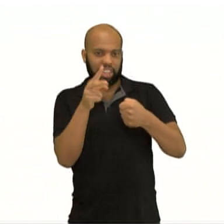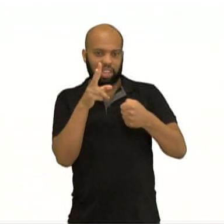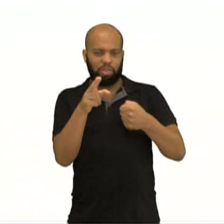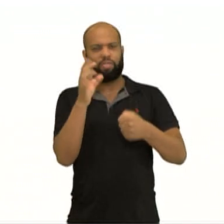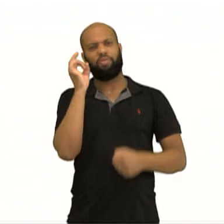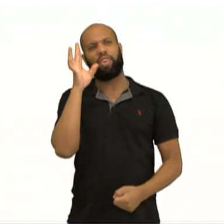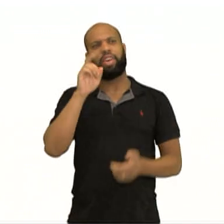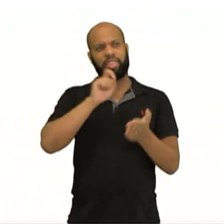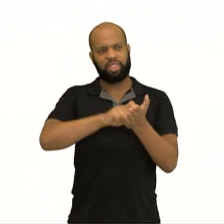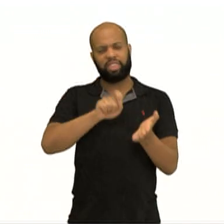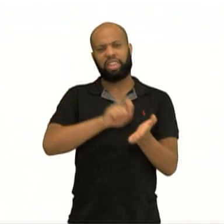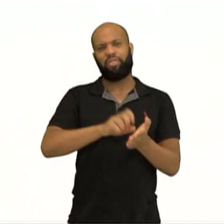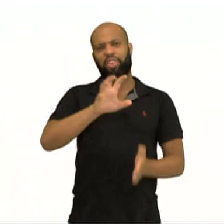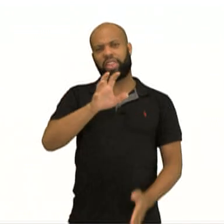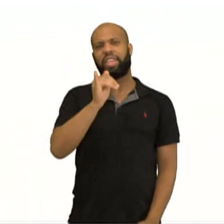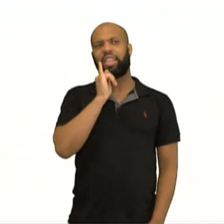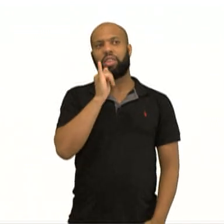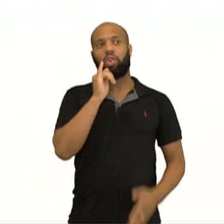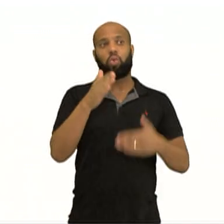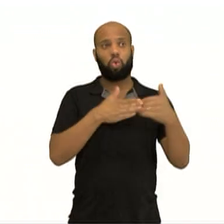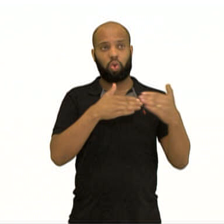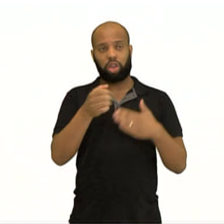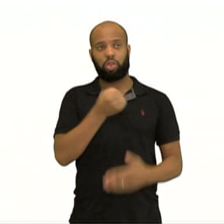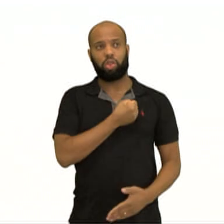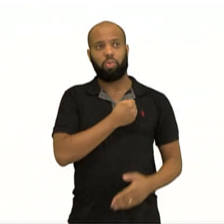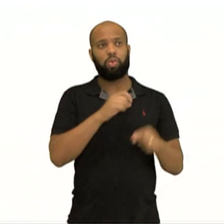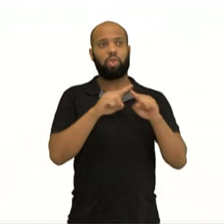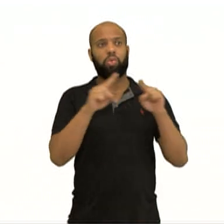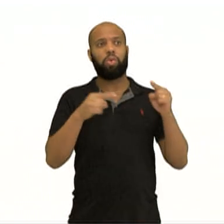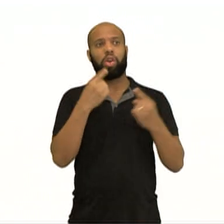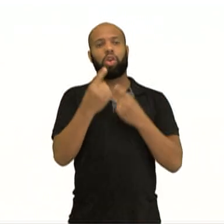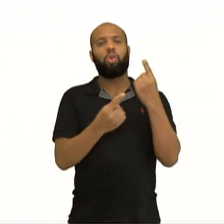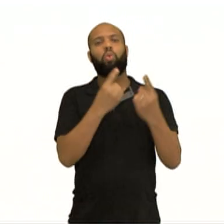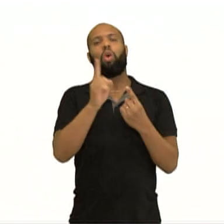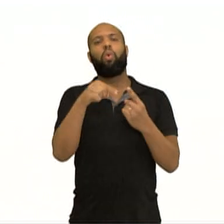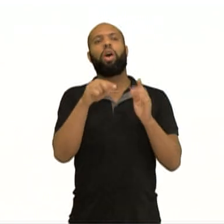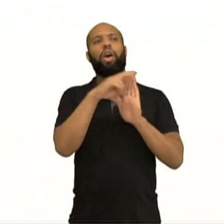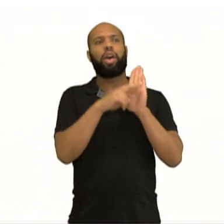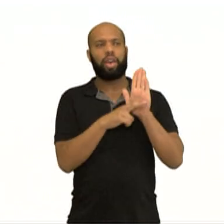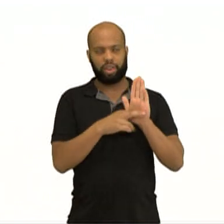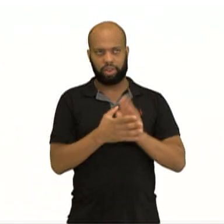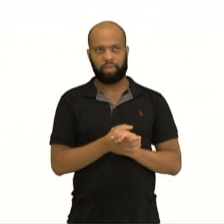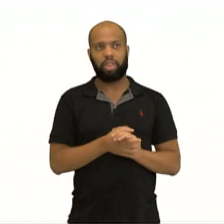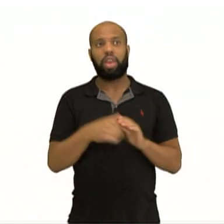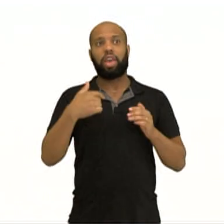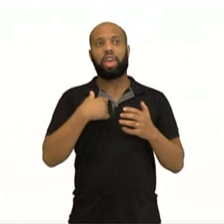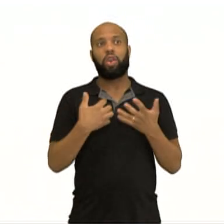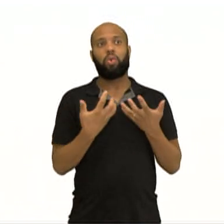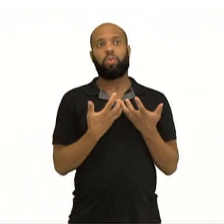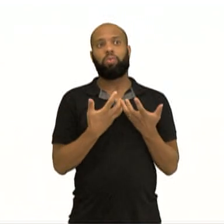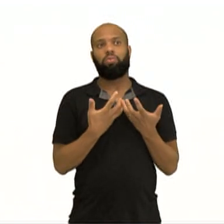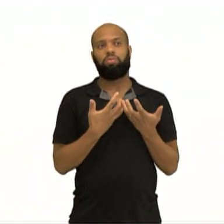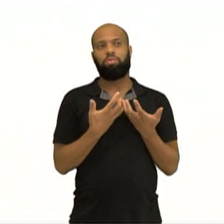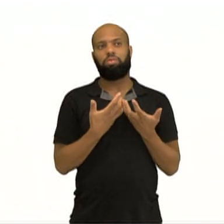fica fácil, professor, eu posso pegar qualquer número? Sim, mas qual é a condição? Que